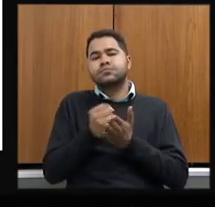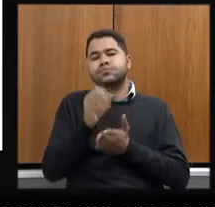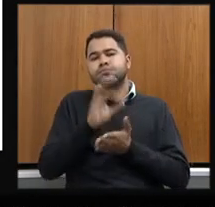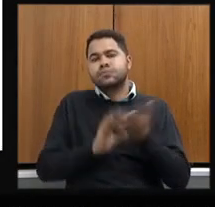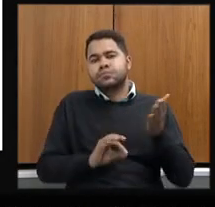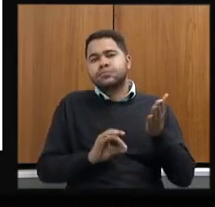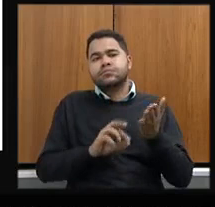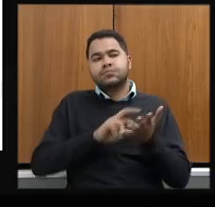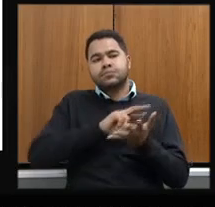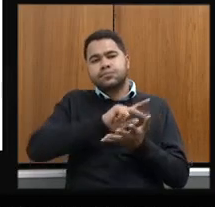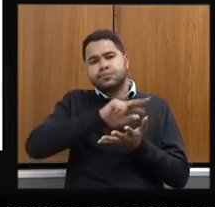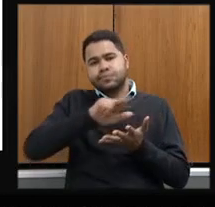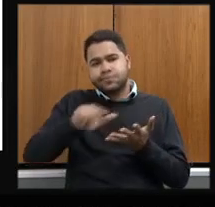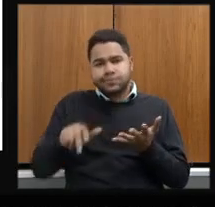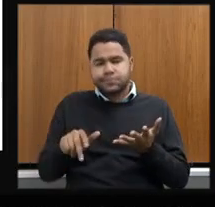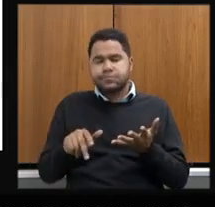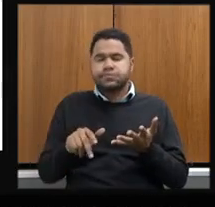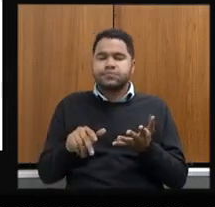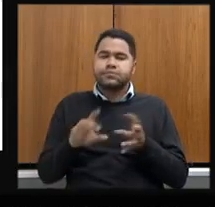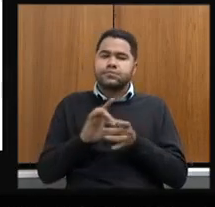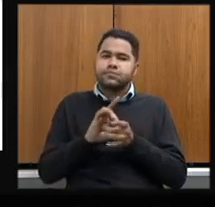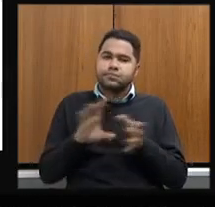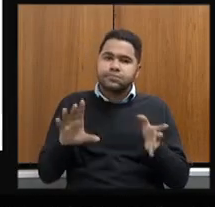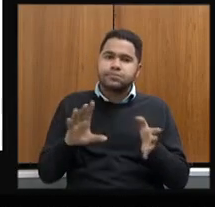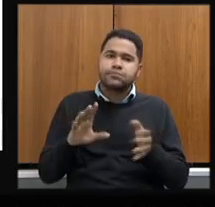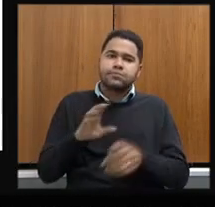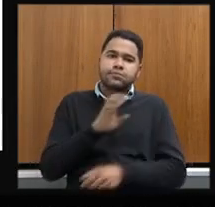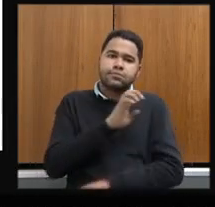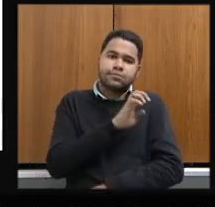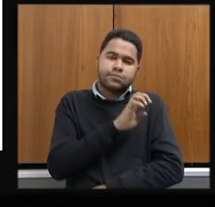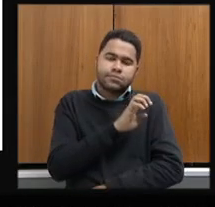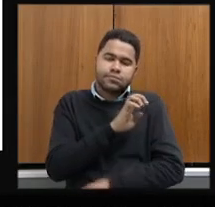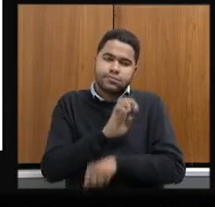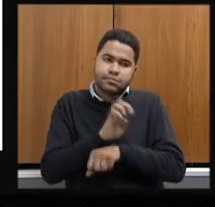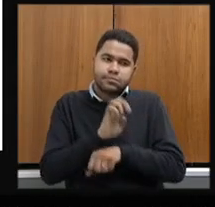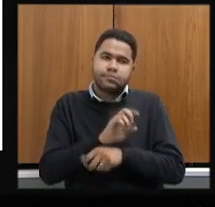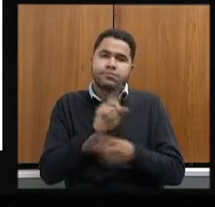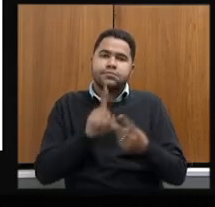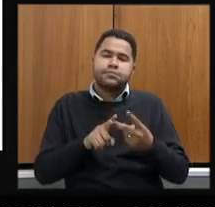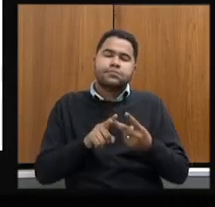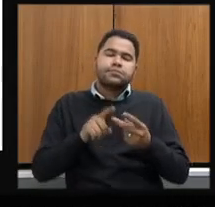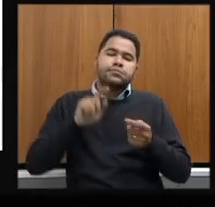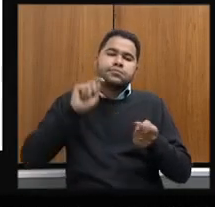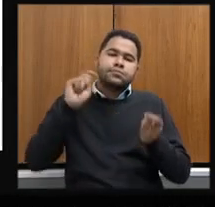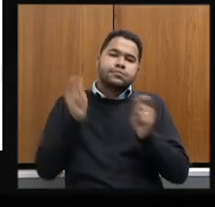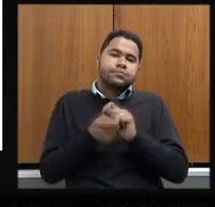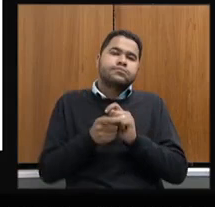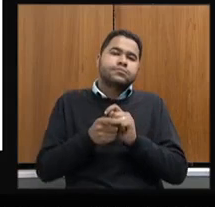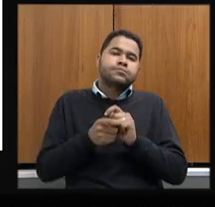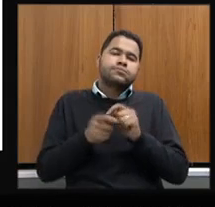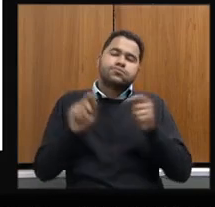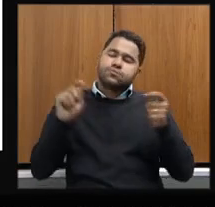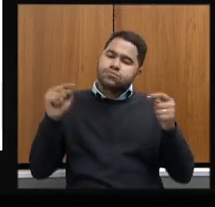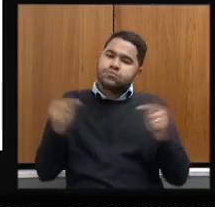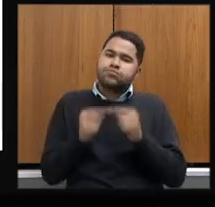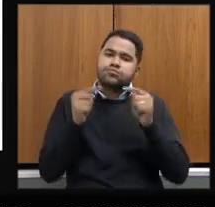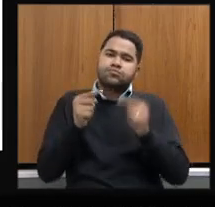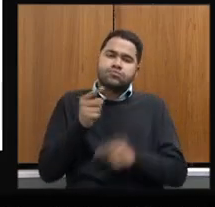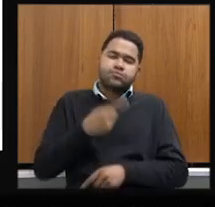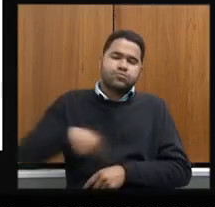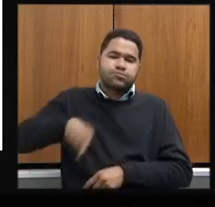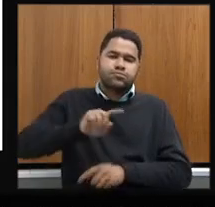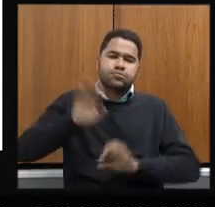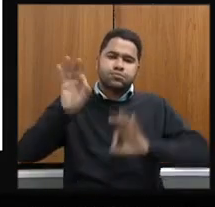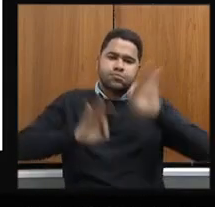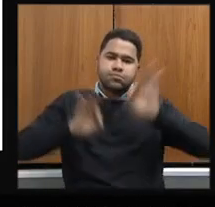ela permite uma série de regulamentações por estados e municípios então ela vai ser ela é adaptável a realidade local e nós temos